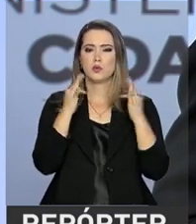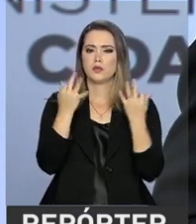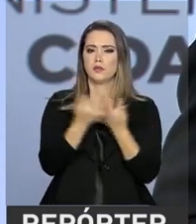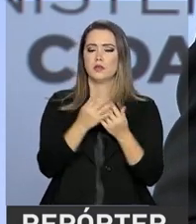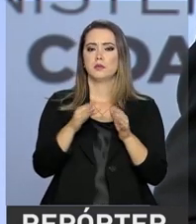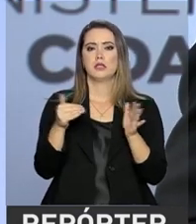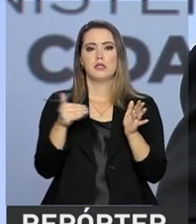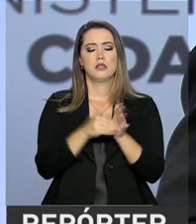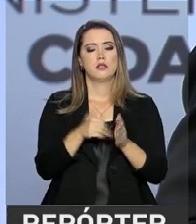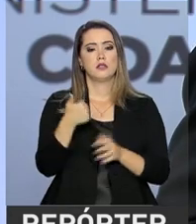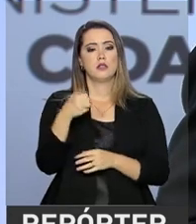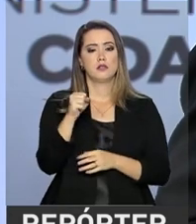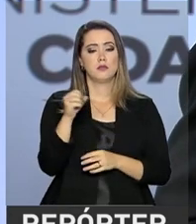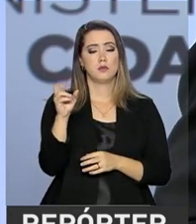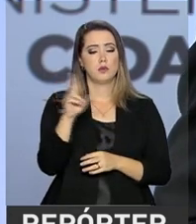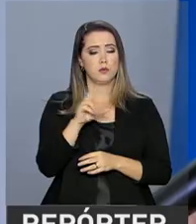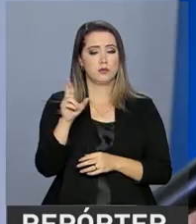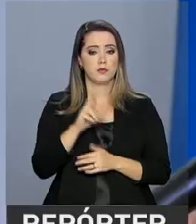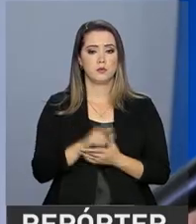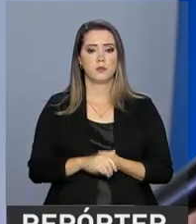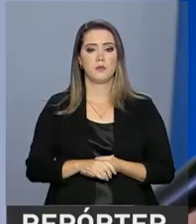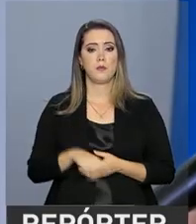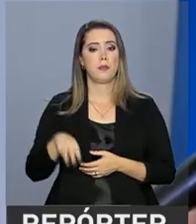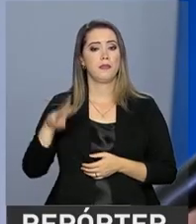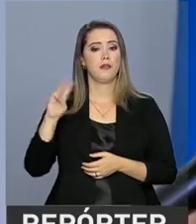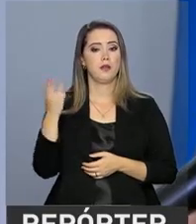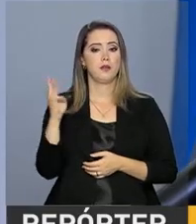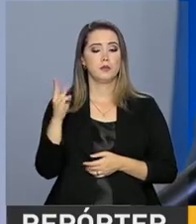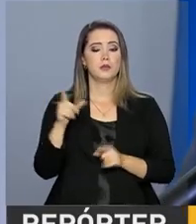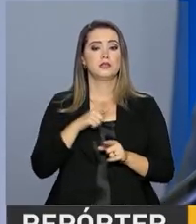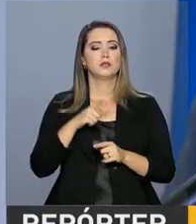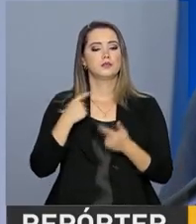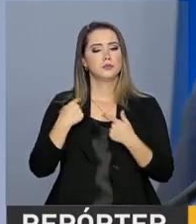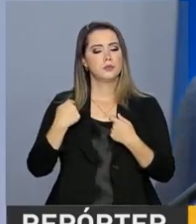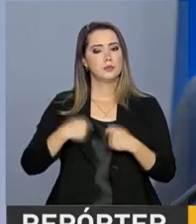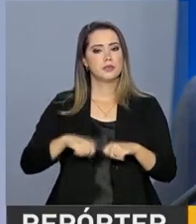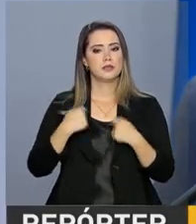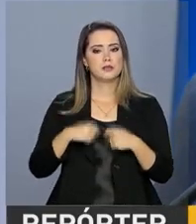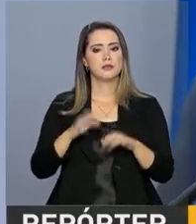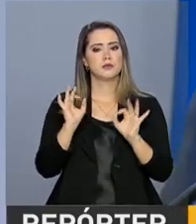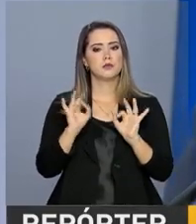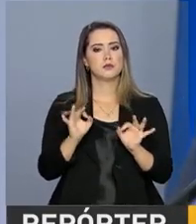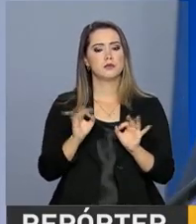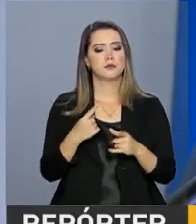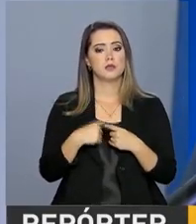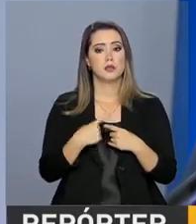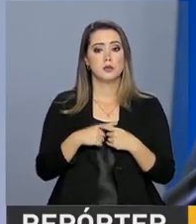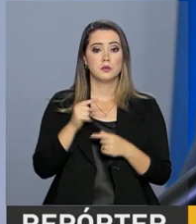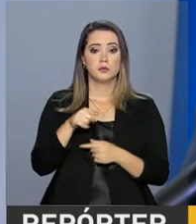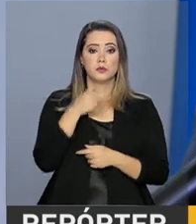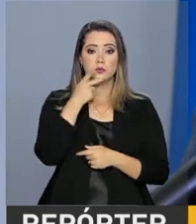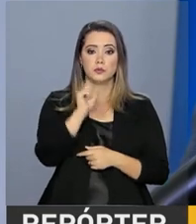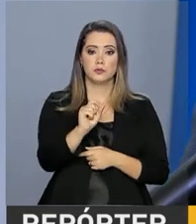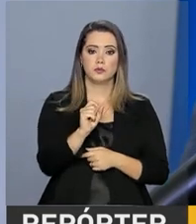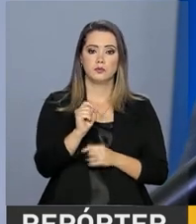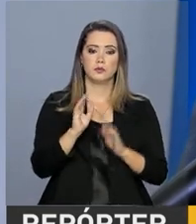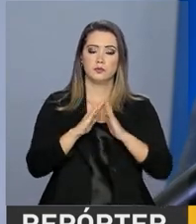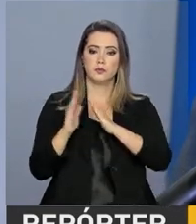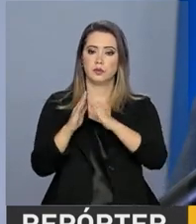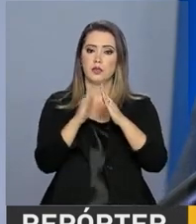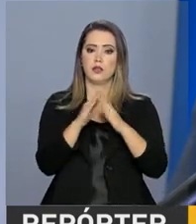de até 1.800 reais maranhão infelizmente tem uma carência muito grande né no que diz respeito à